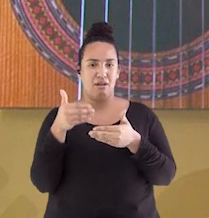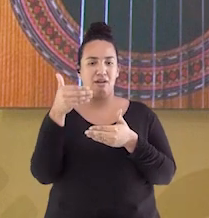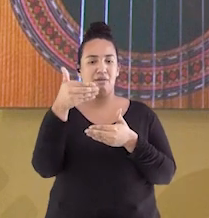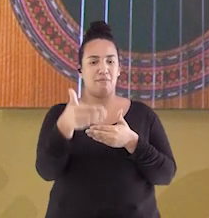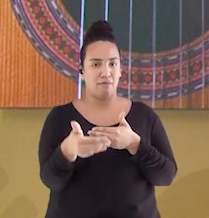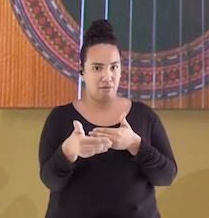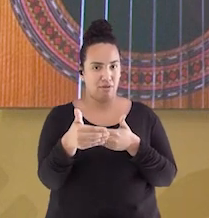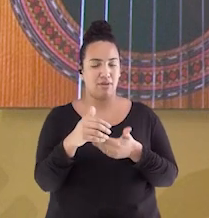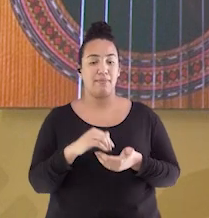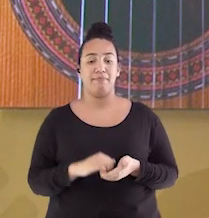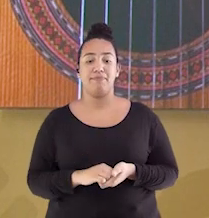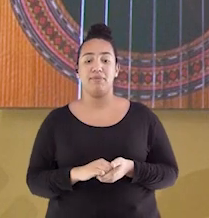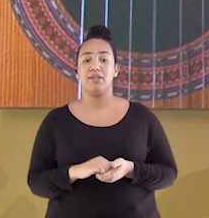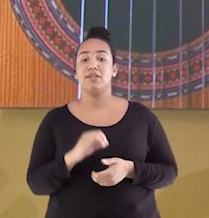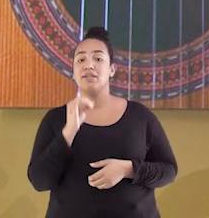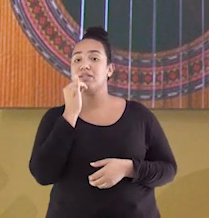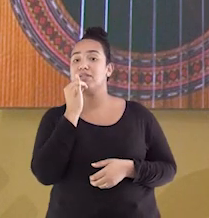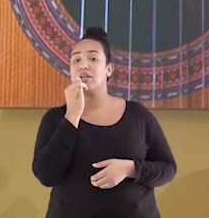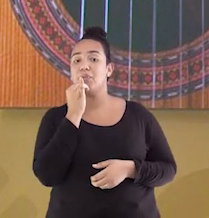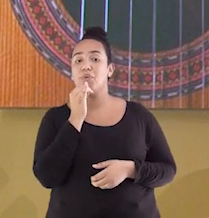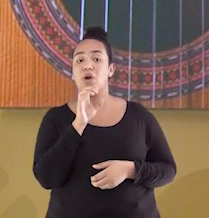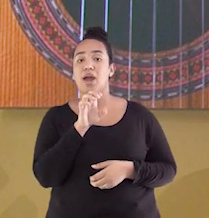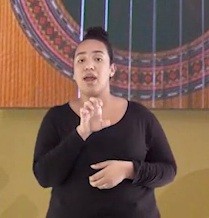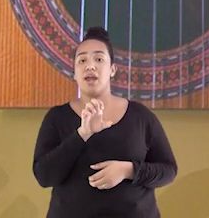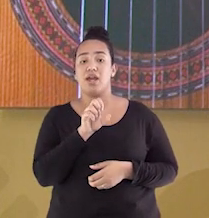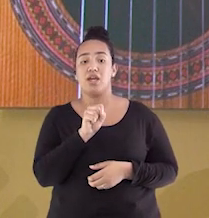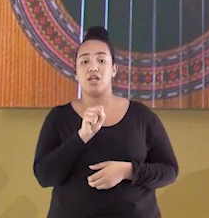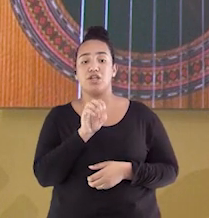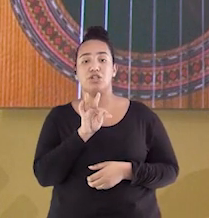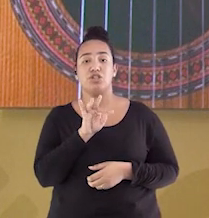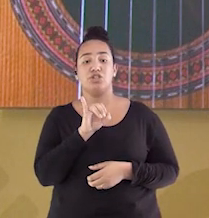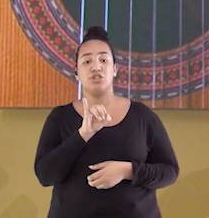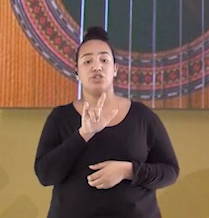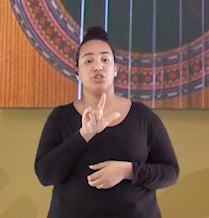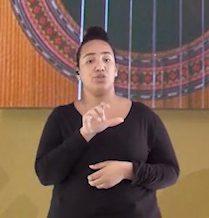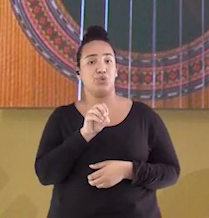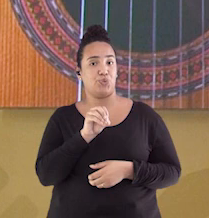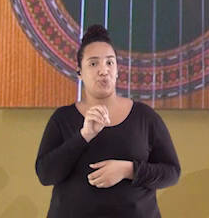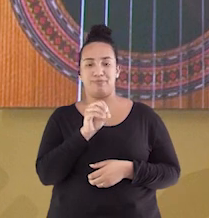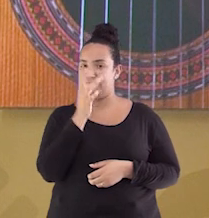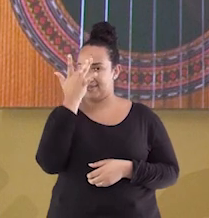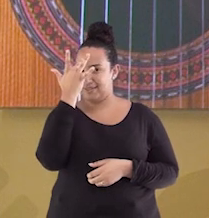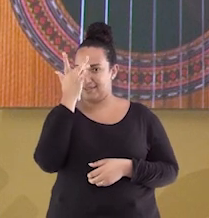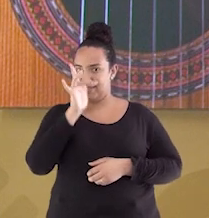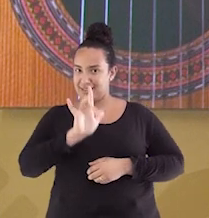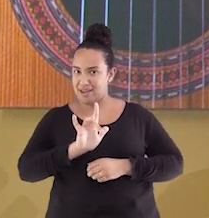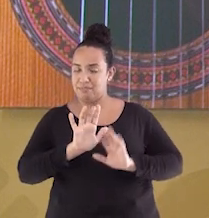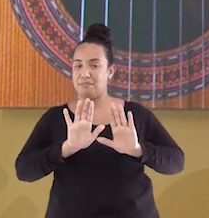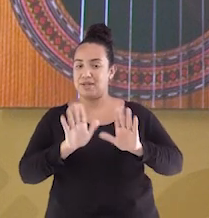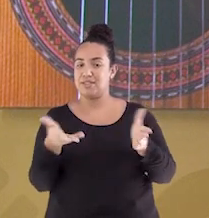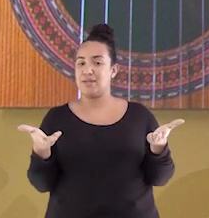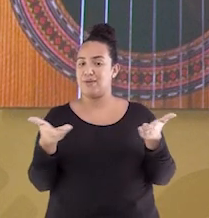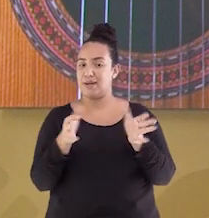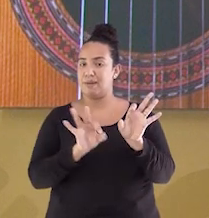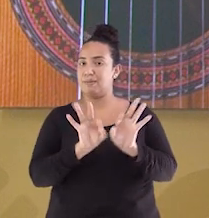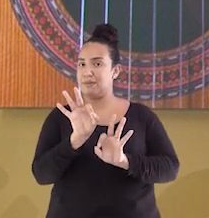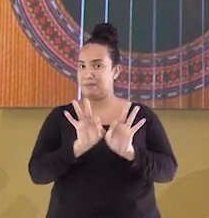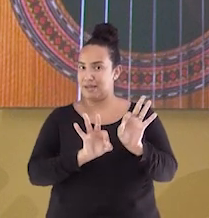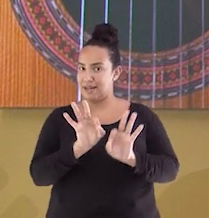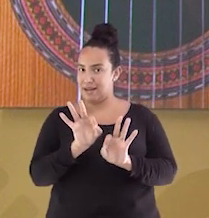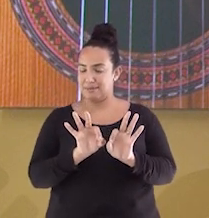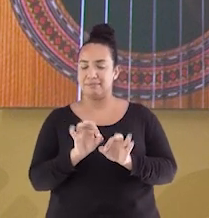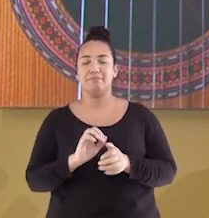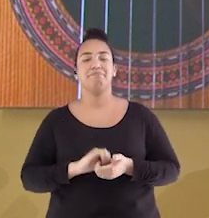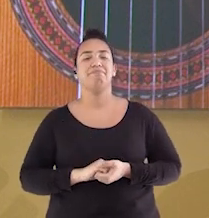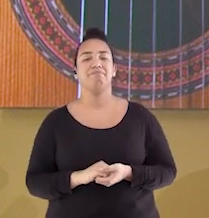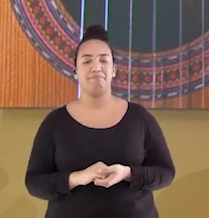não definimos o estilo da música, mas eu deixei pra agora, exatamente pra casar com a harmonia que vem logo depois.